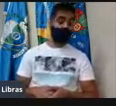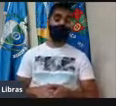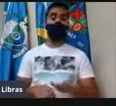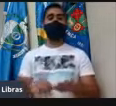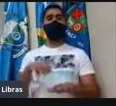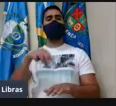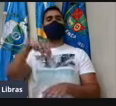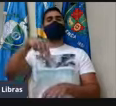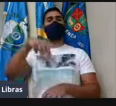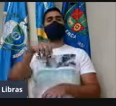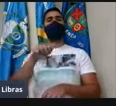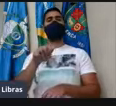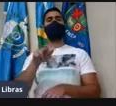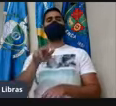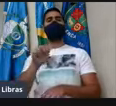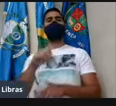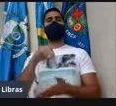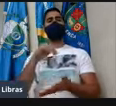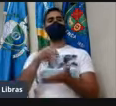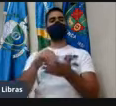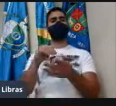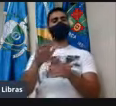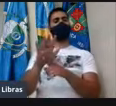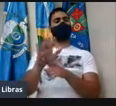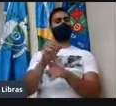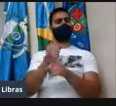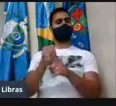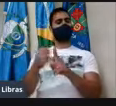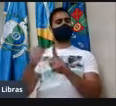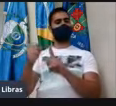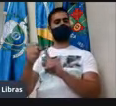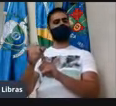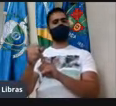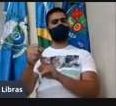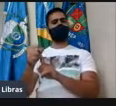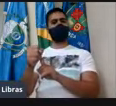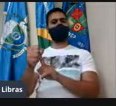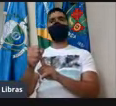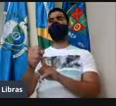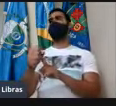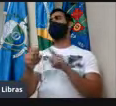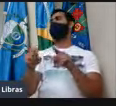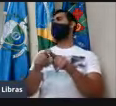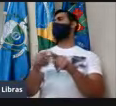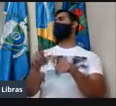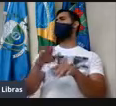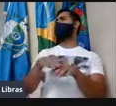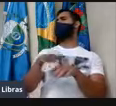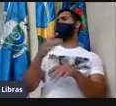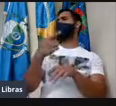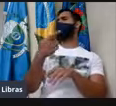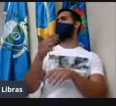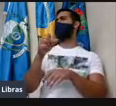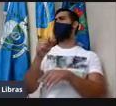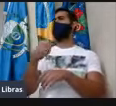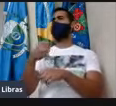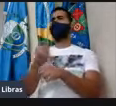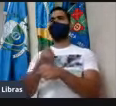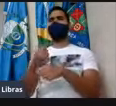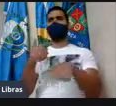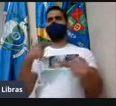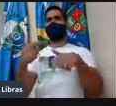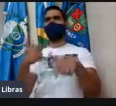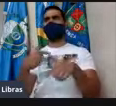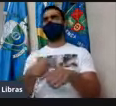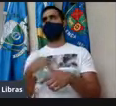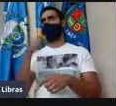é secretária de Assistência Social, mas servidora pública da área de educação há mais de 28 anos no município.